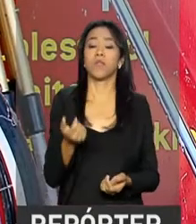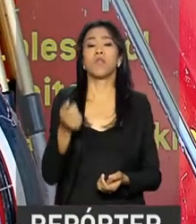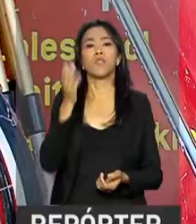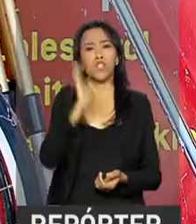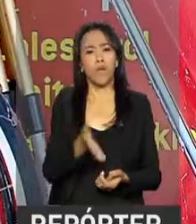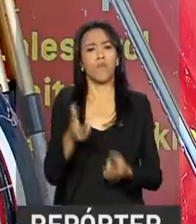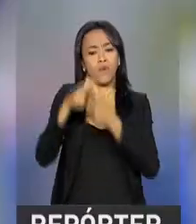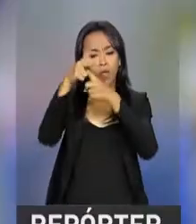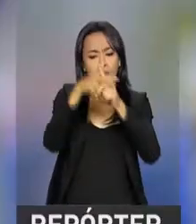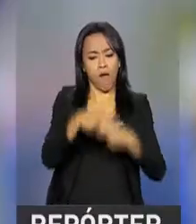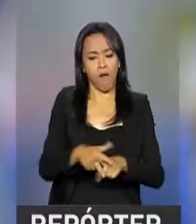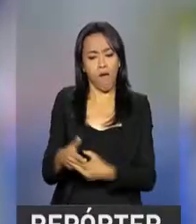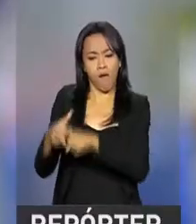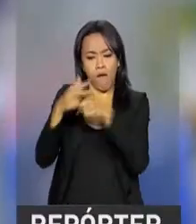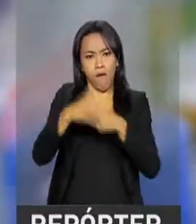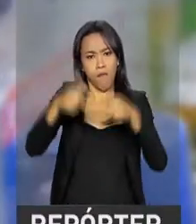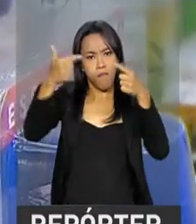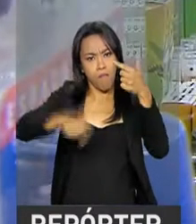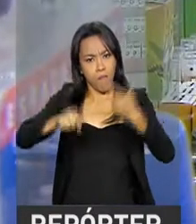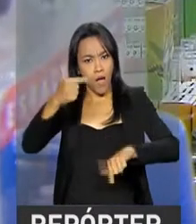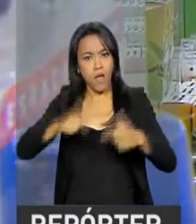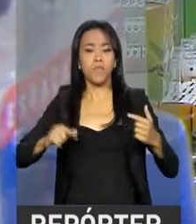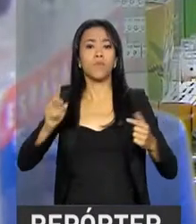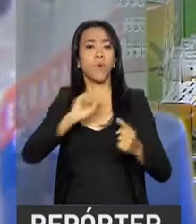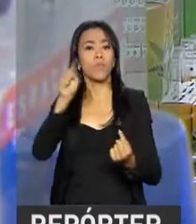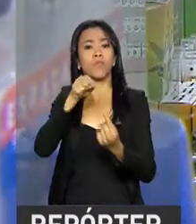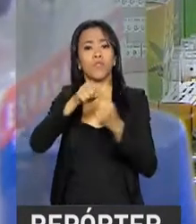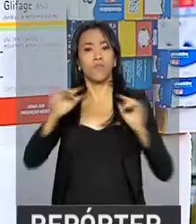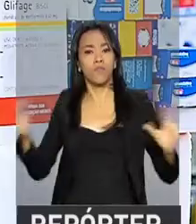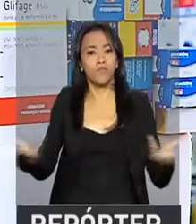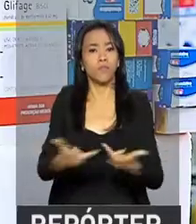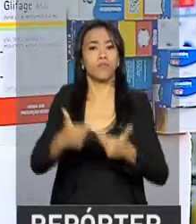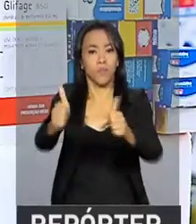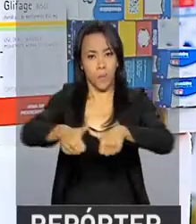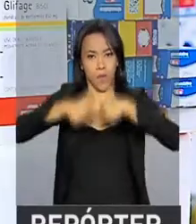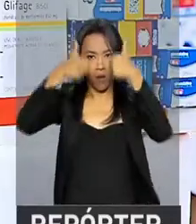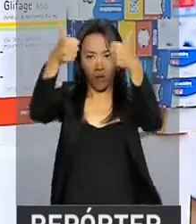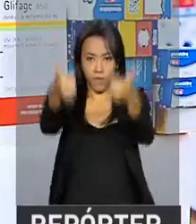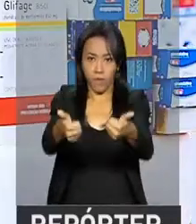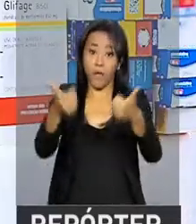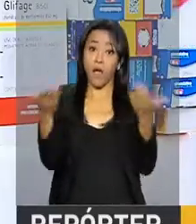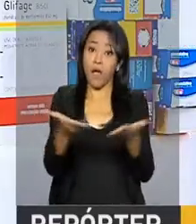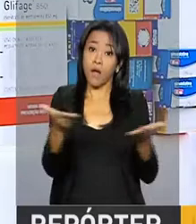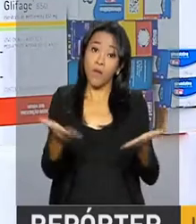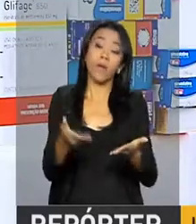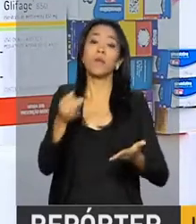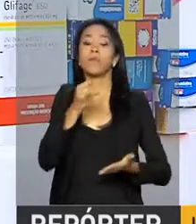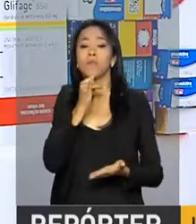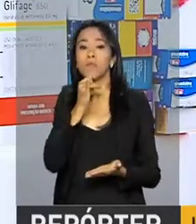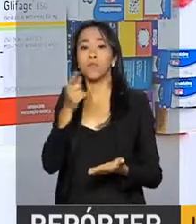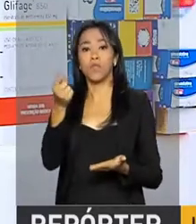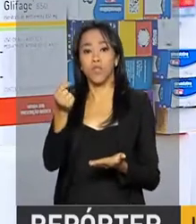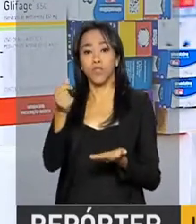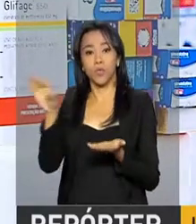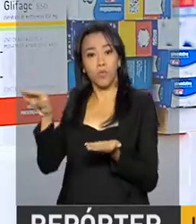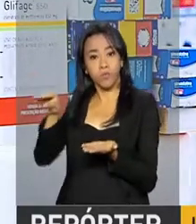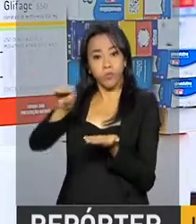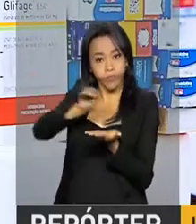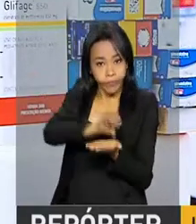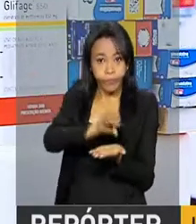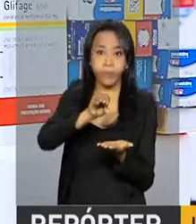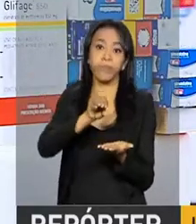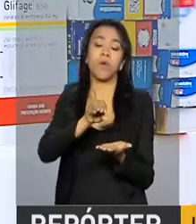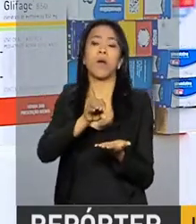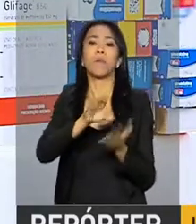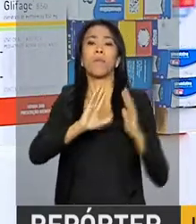reestruturado para dar mais eficiência às ações agora em vez de repassar recursos para o funcionamento de unidades